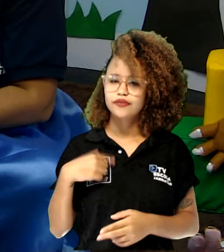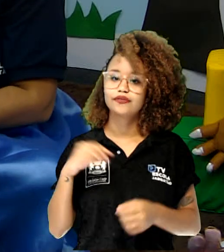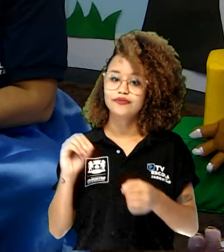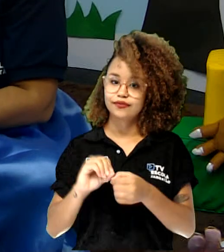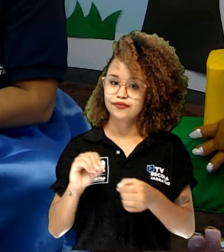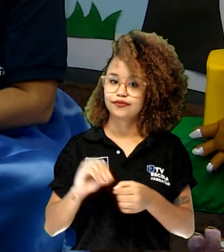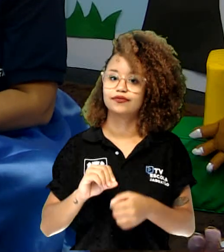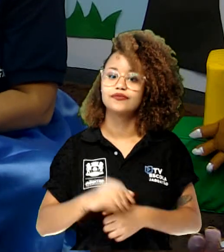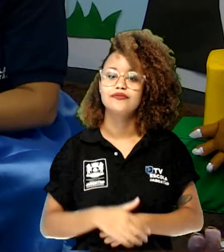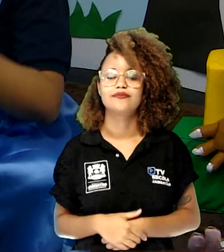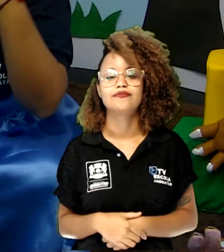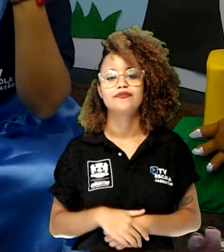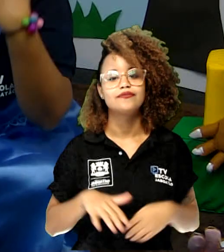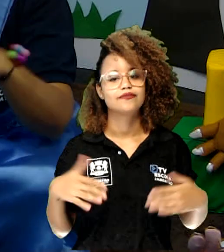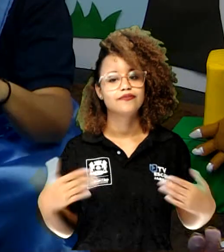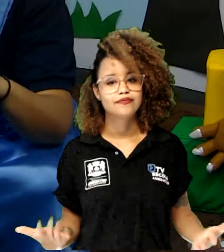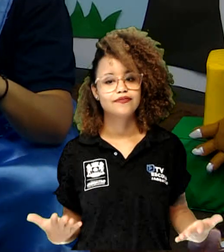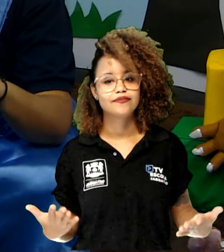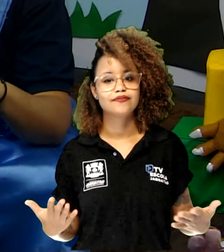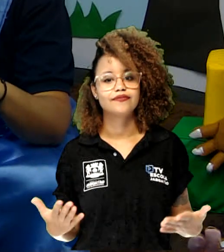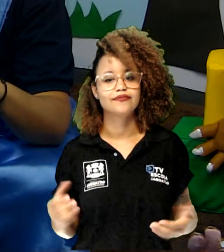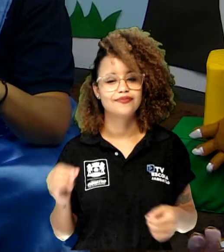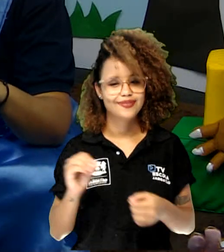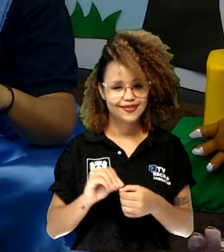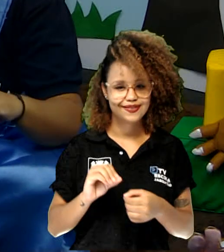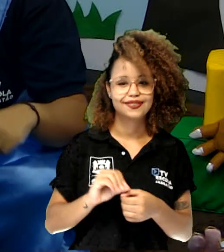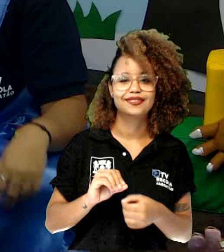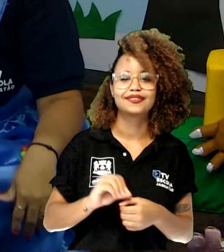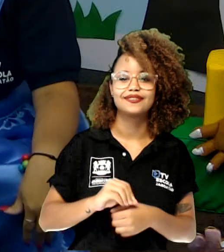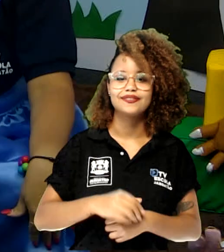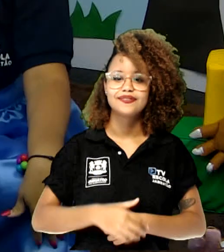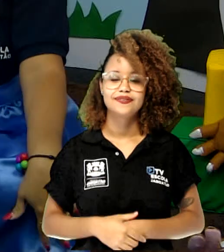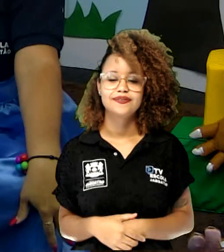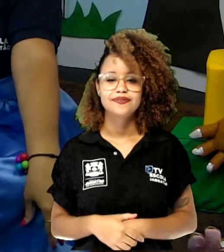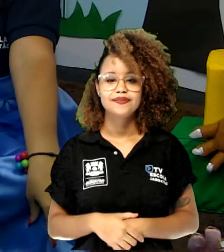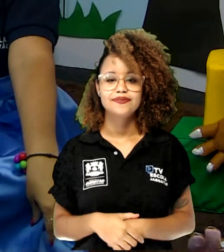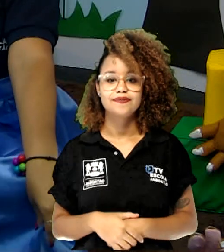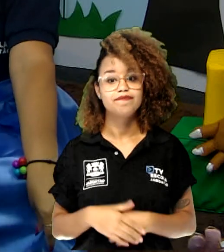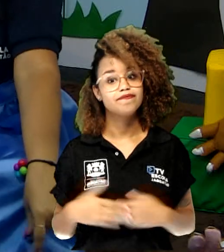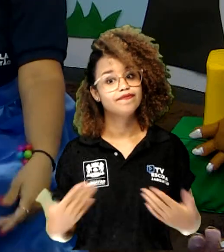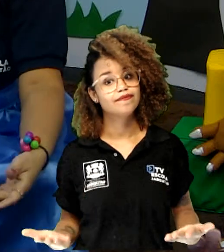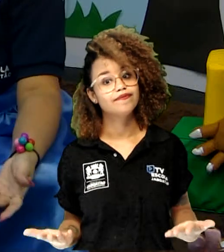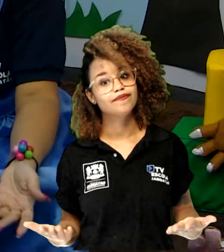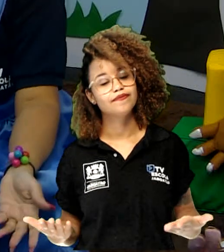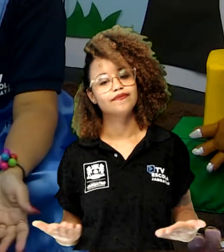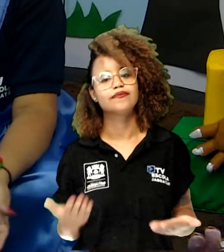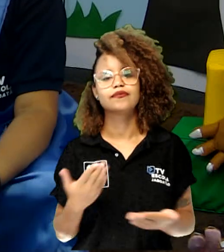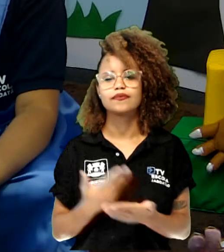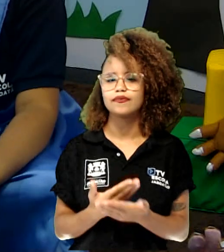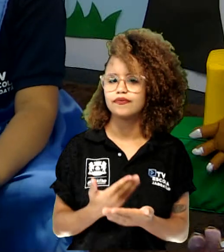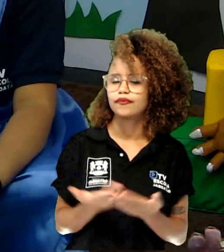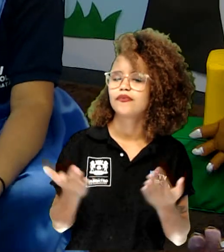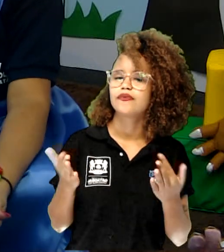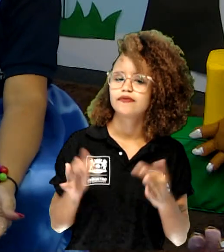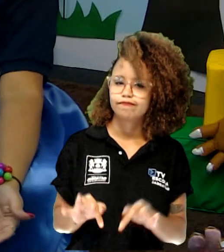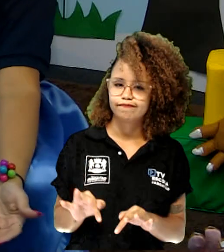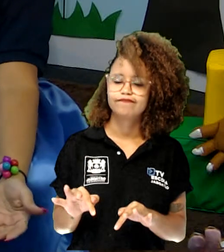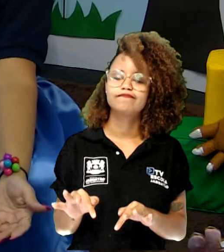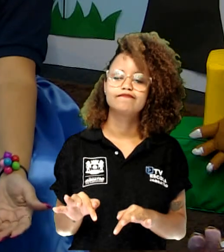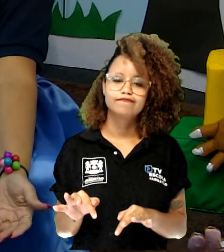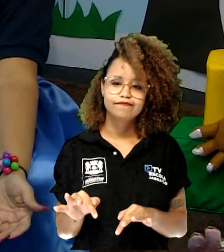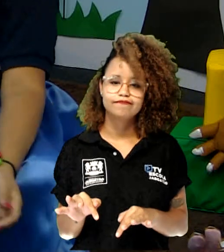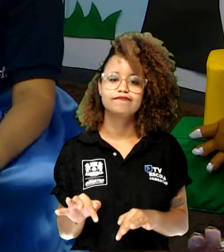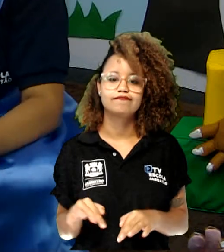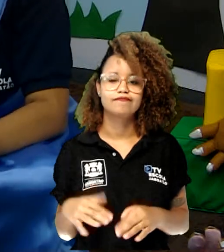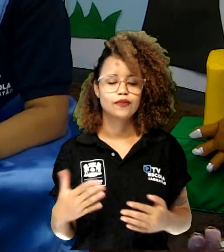construir. Então, mãos à obra! Bem, A nossa aula está chegando ao final,